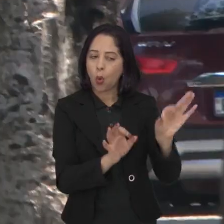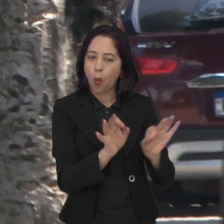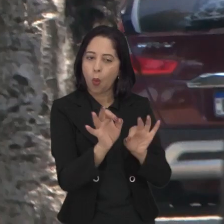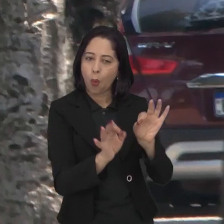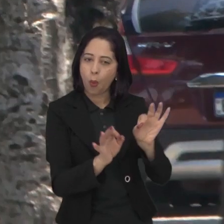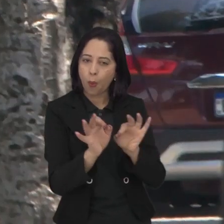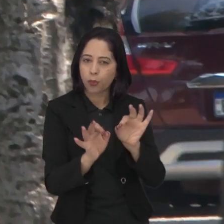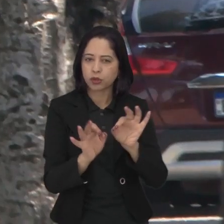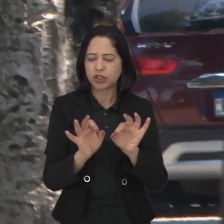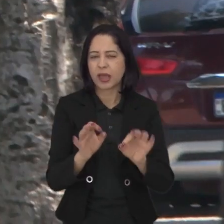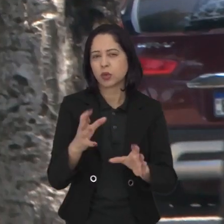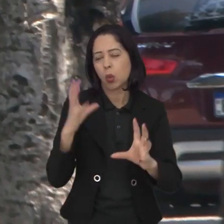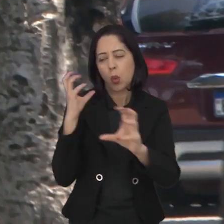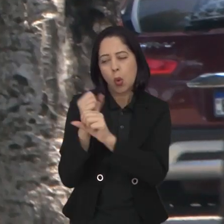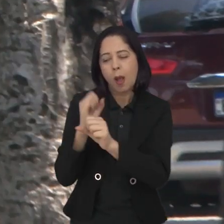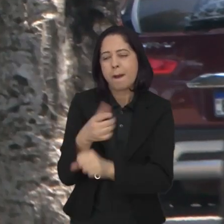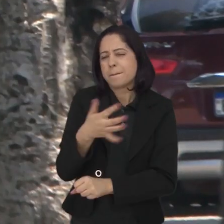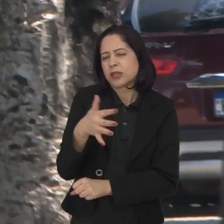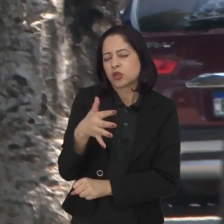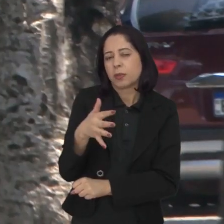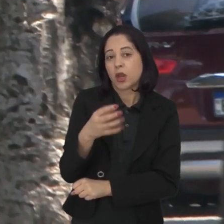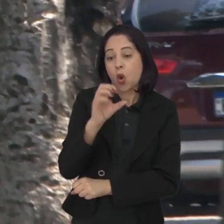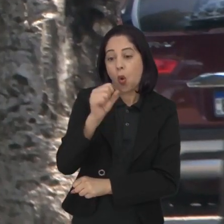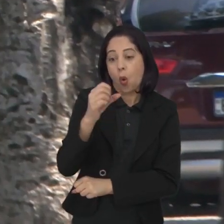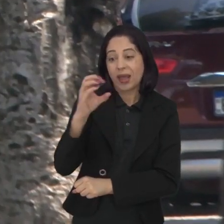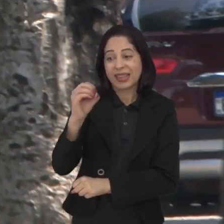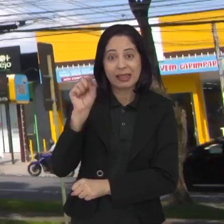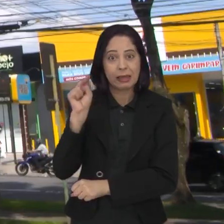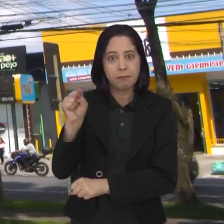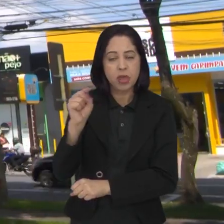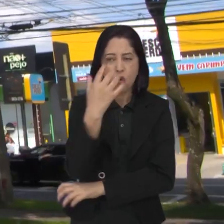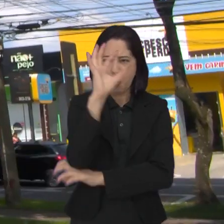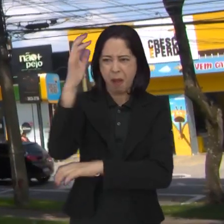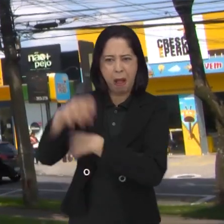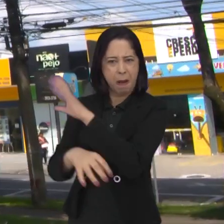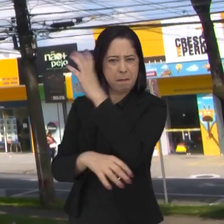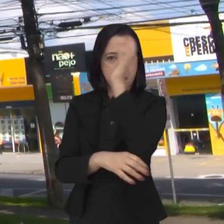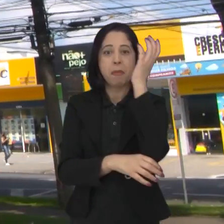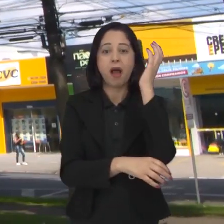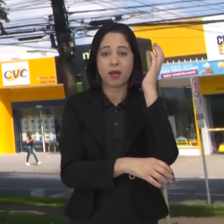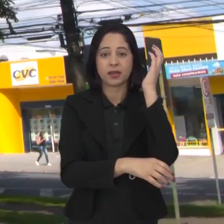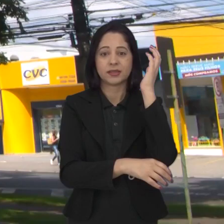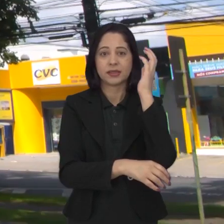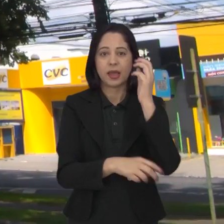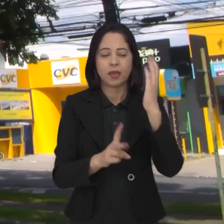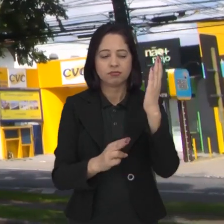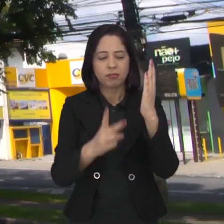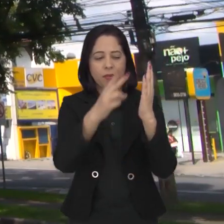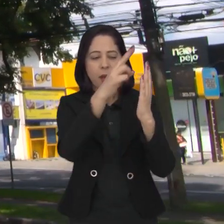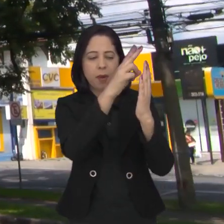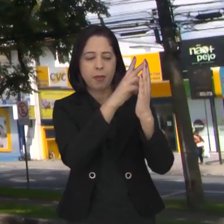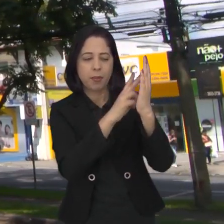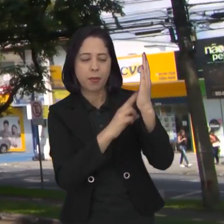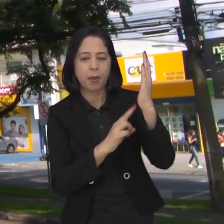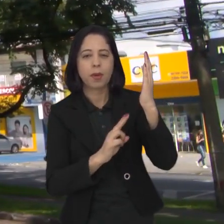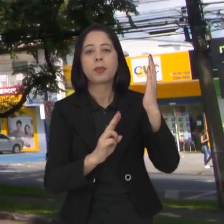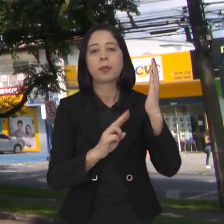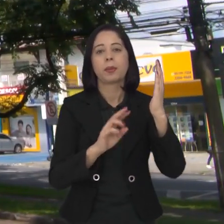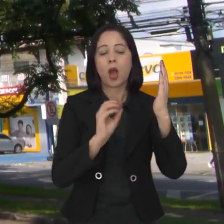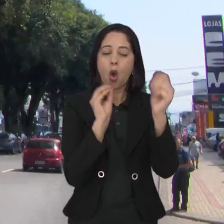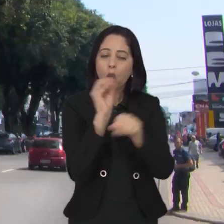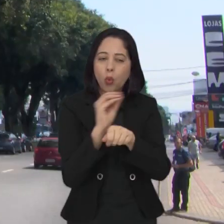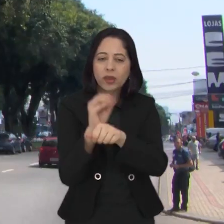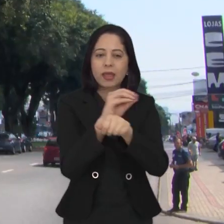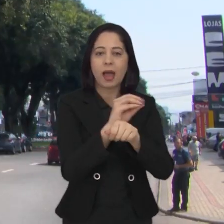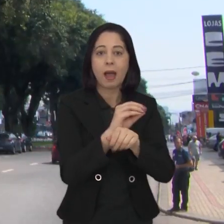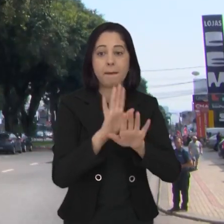Urbana estima um patrimônio de 80 mil exemplares. E a manutenção de todo esse recurso depende do entendimento da